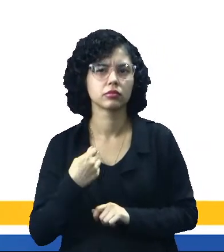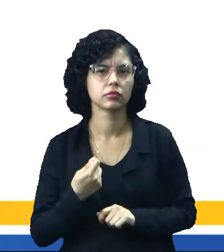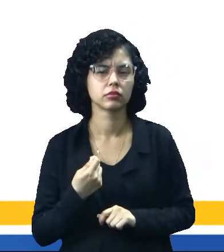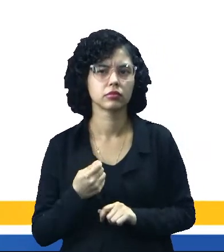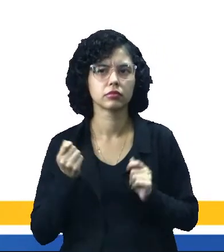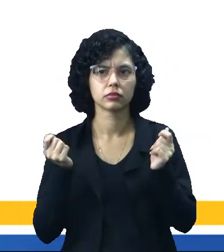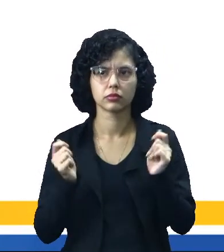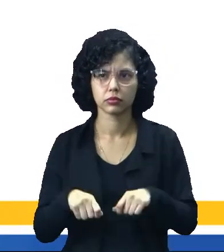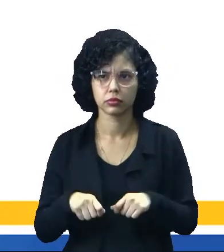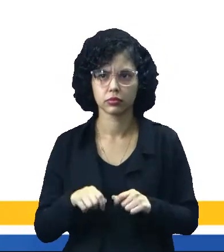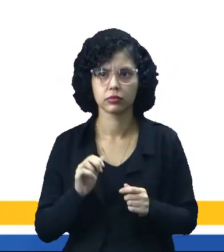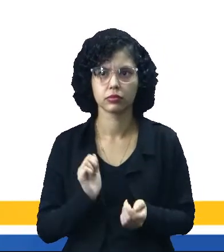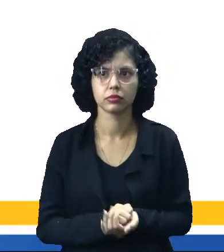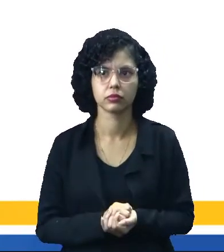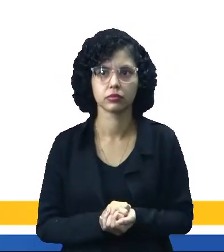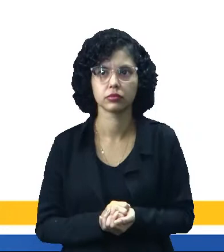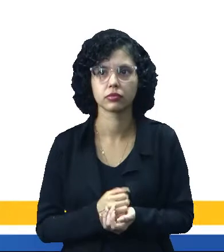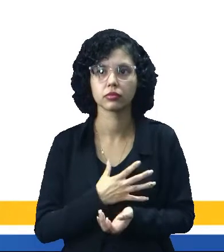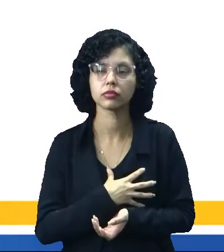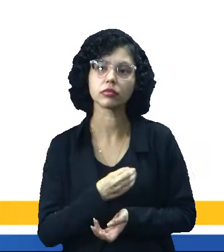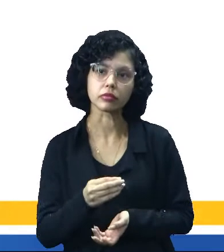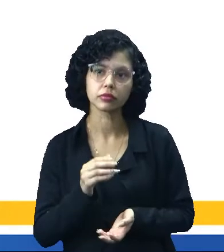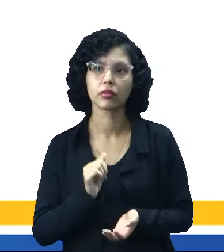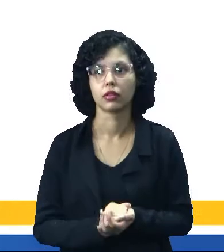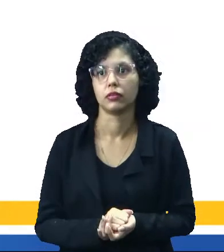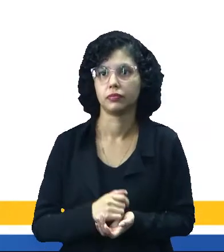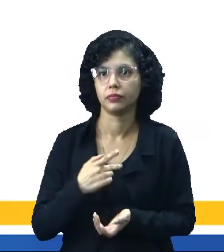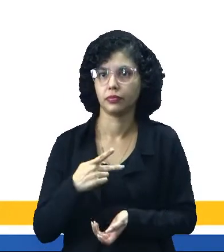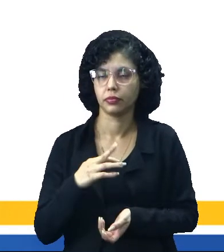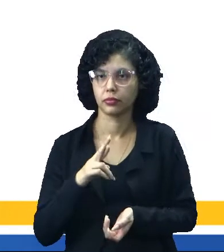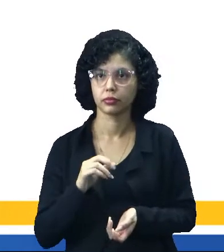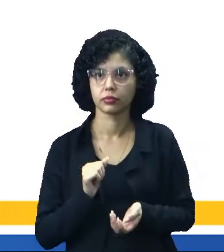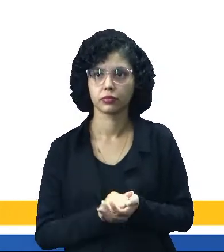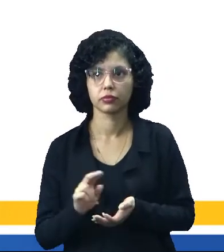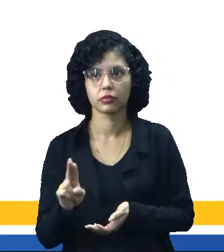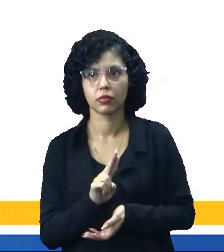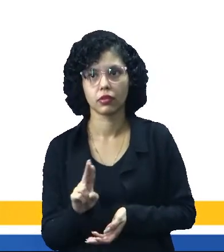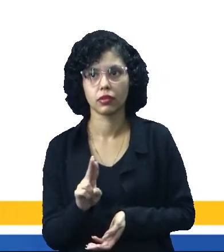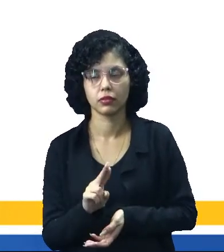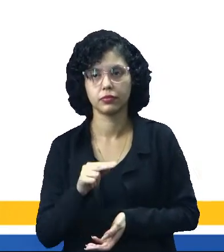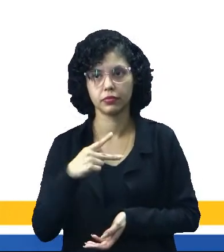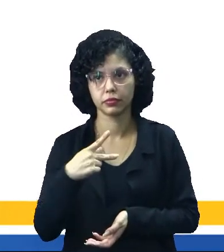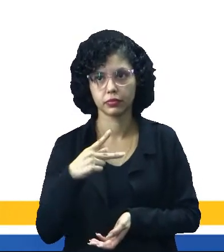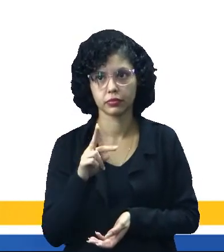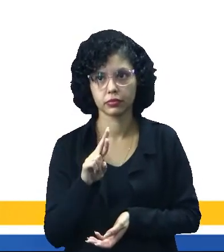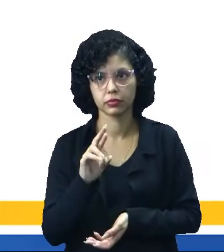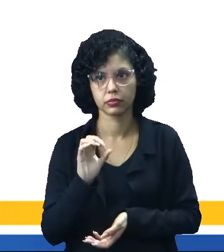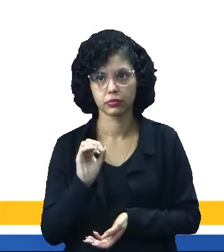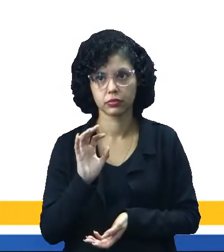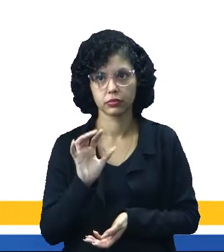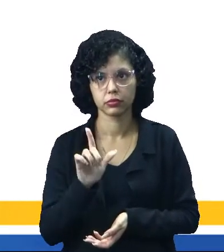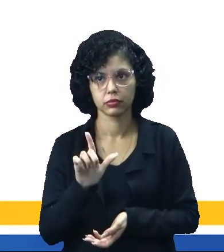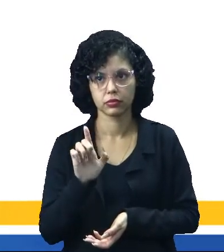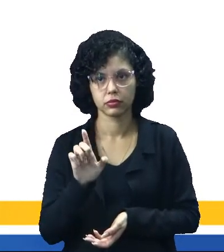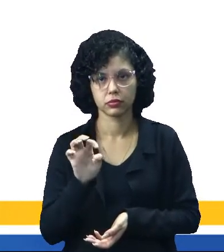que possuem, né, apenas os filhos, sua prole, né,